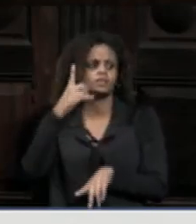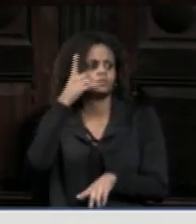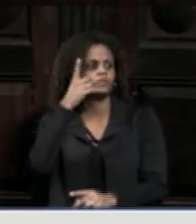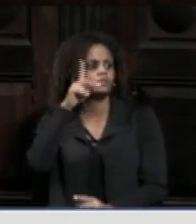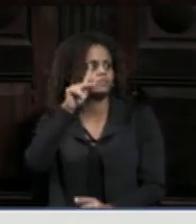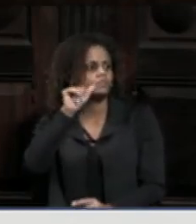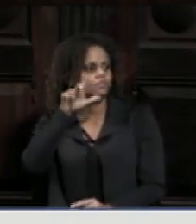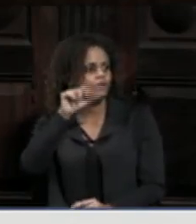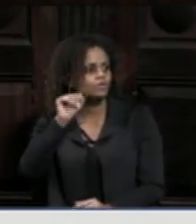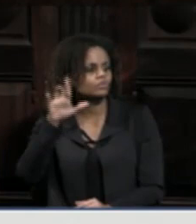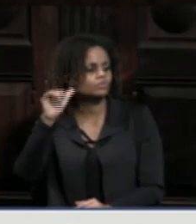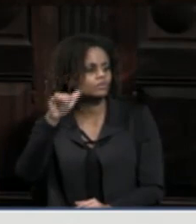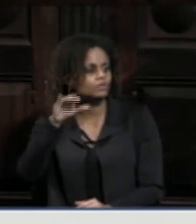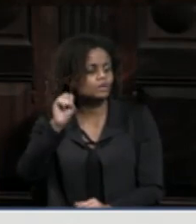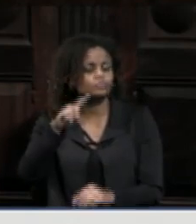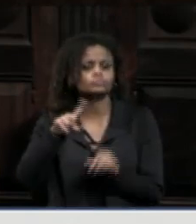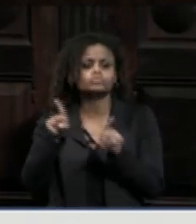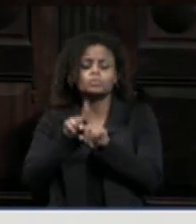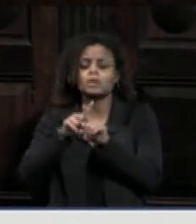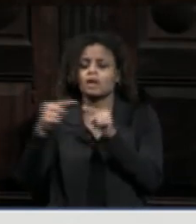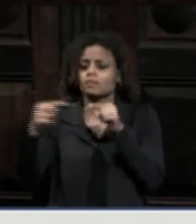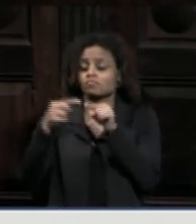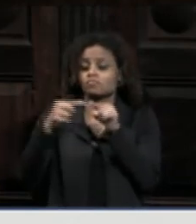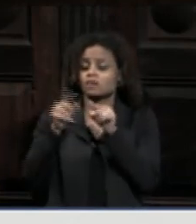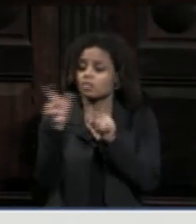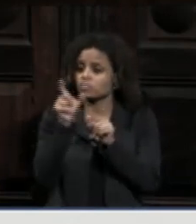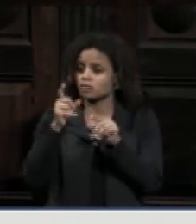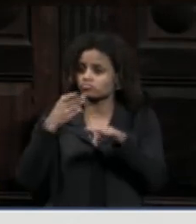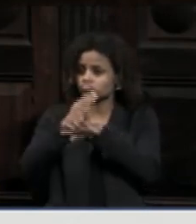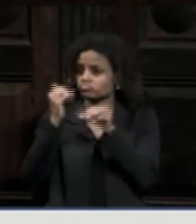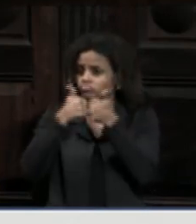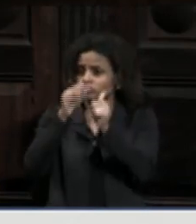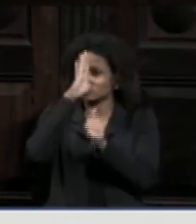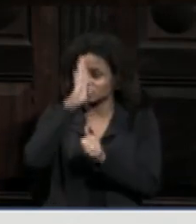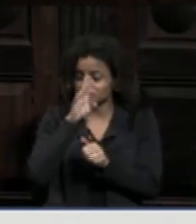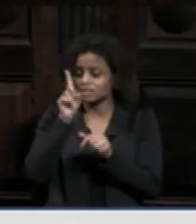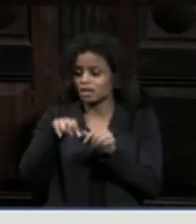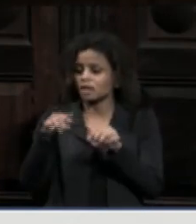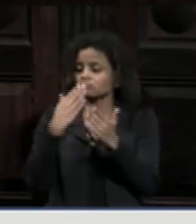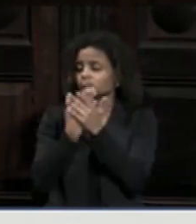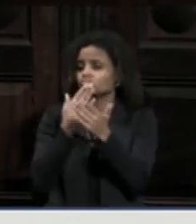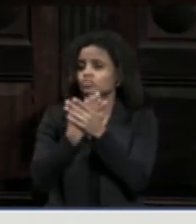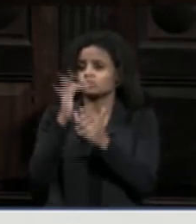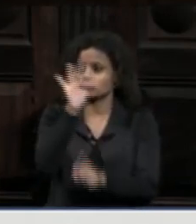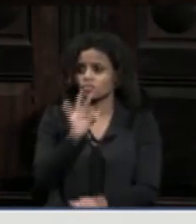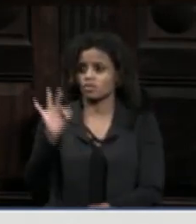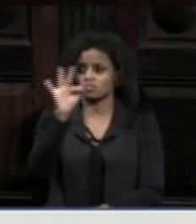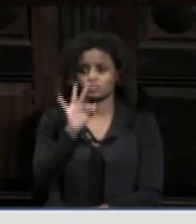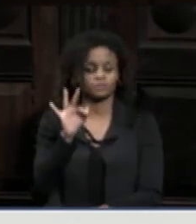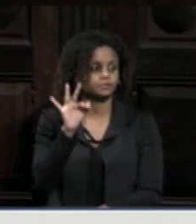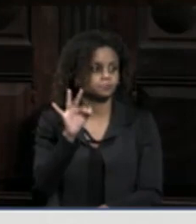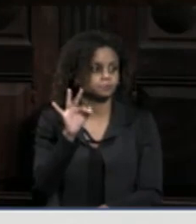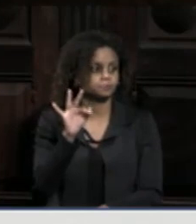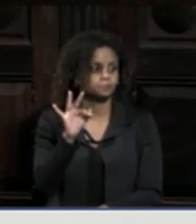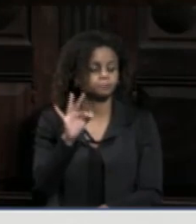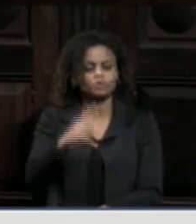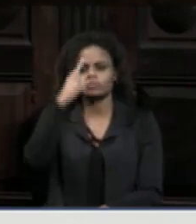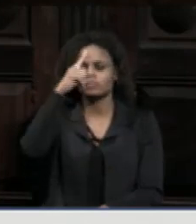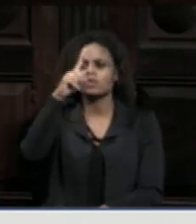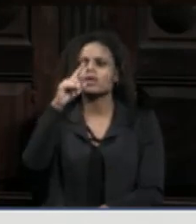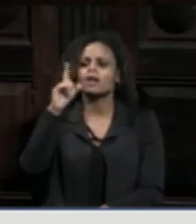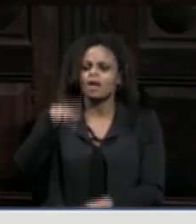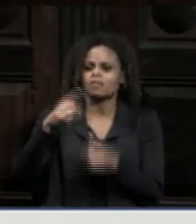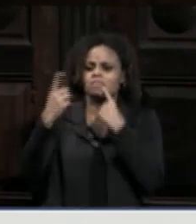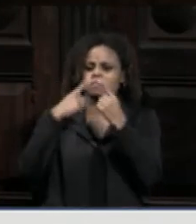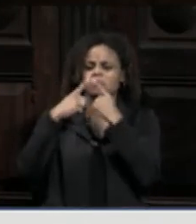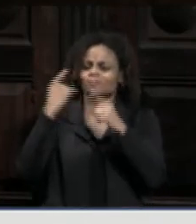estende a gratuidade para estudantes do ensino superior. De qualquer maneira, é bom lembrar 3 coisas. Isso é um debate fundamental, não apenas